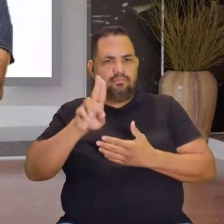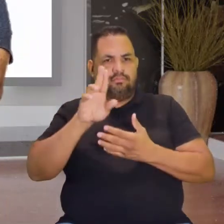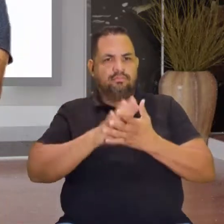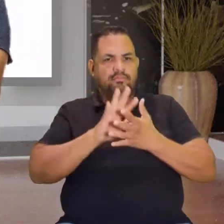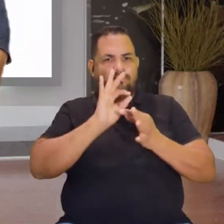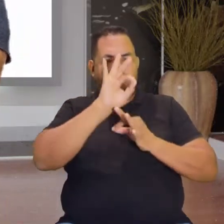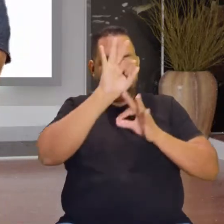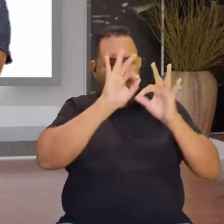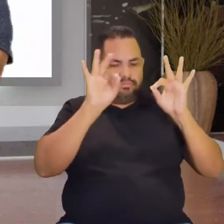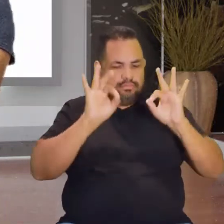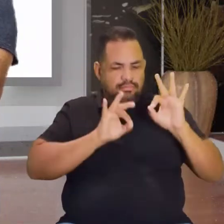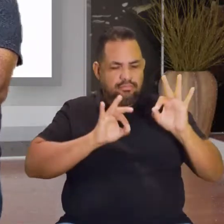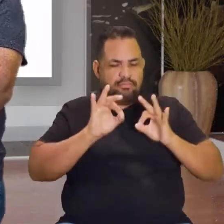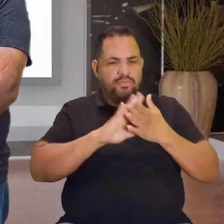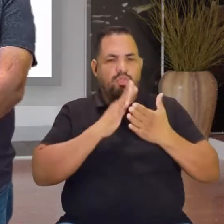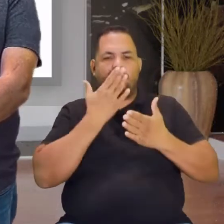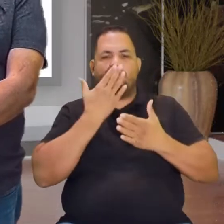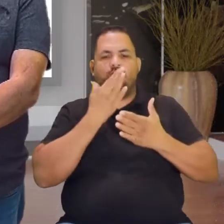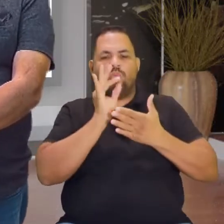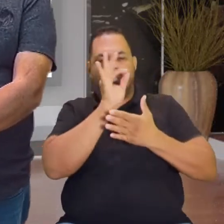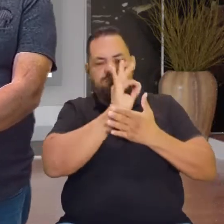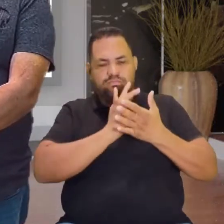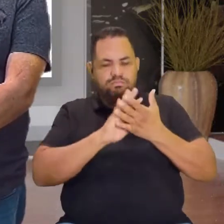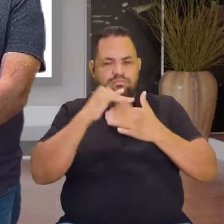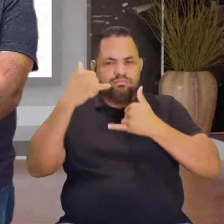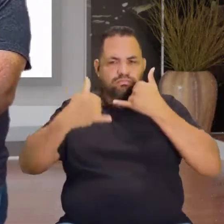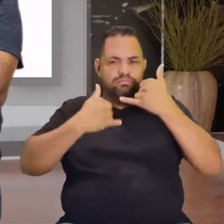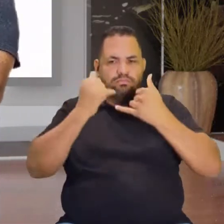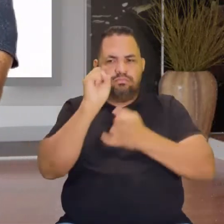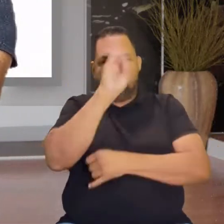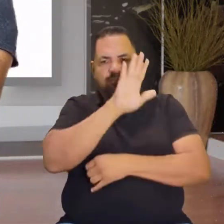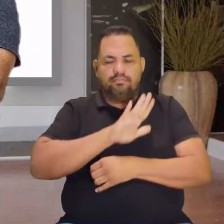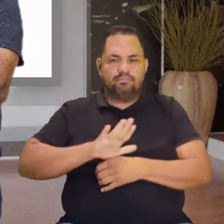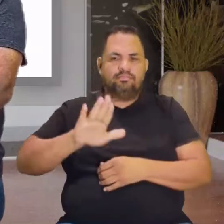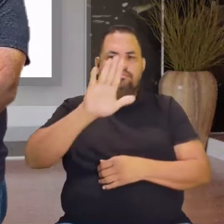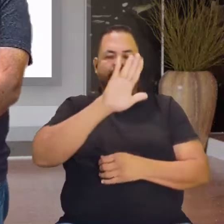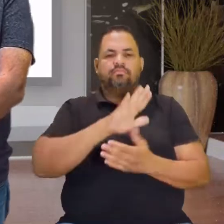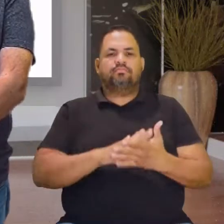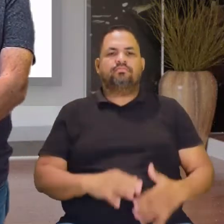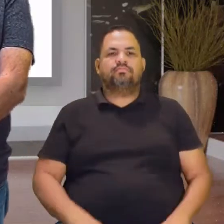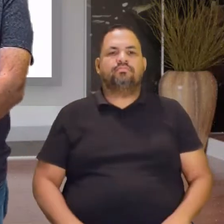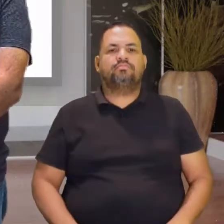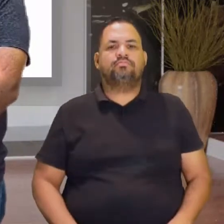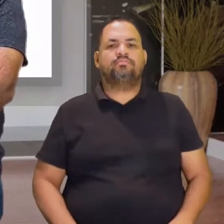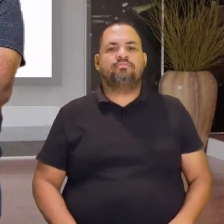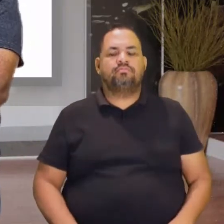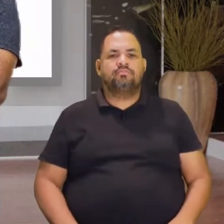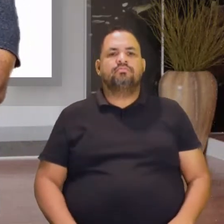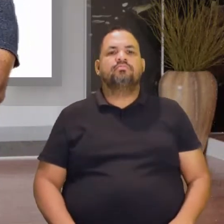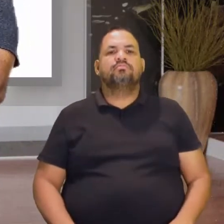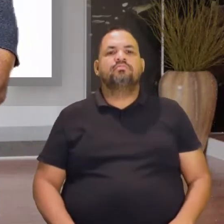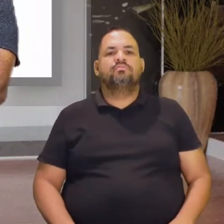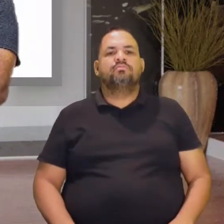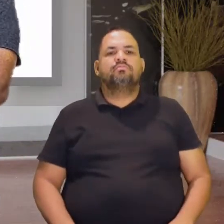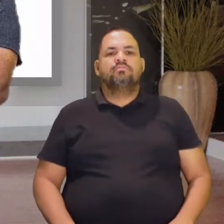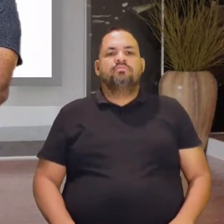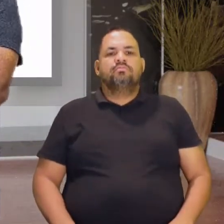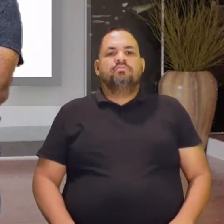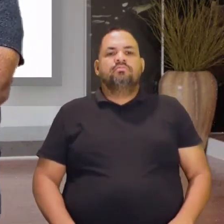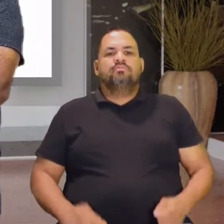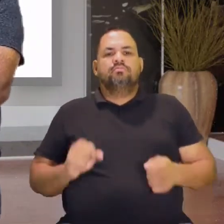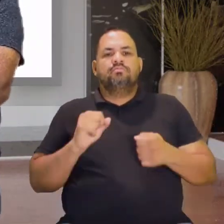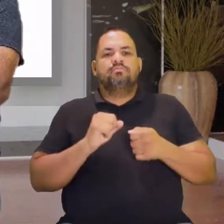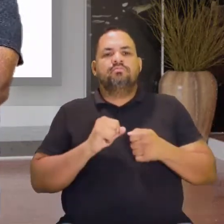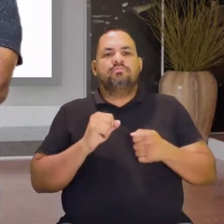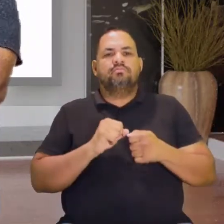traços, formas e cores, né? Brincando com a imagem, ou seja, ao mesmo tempo até